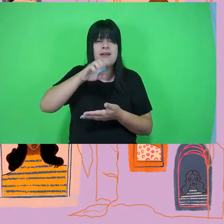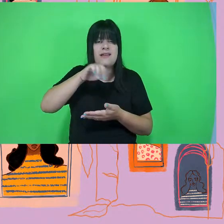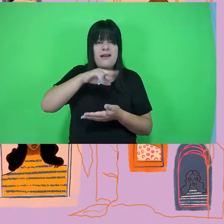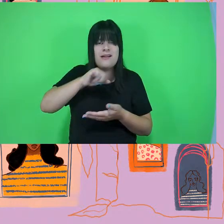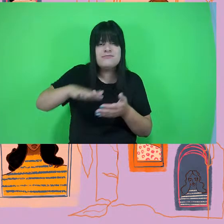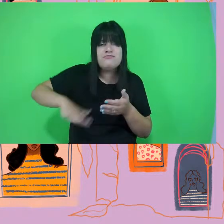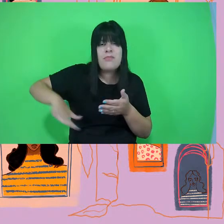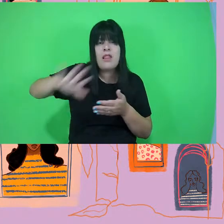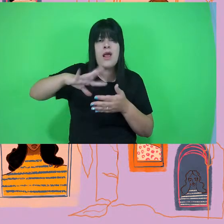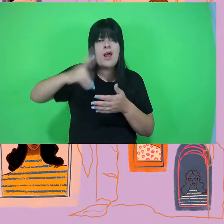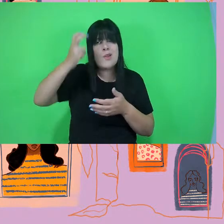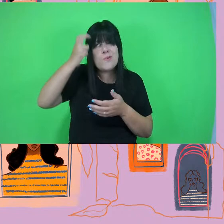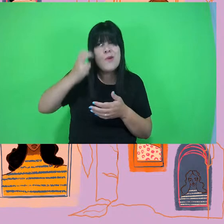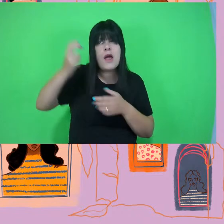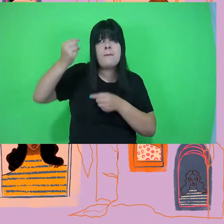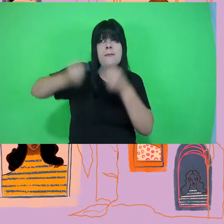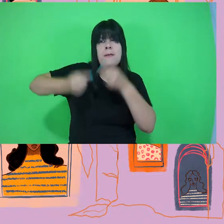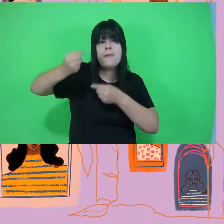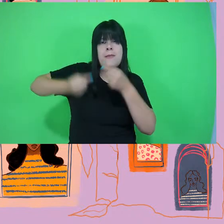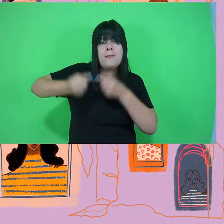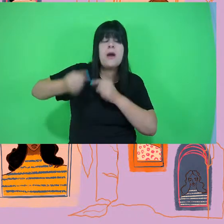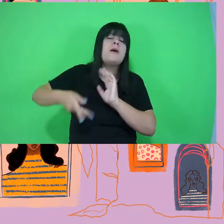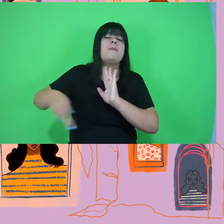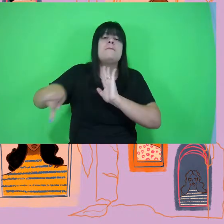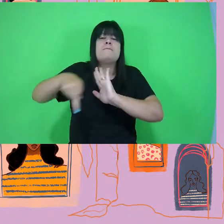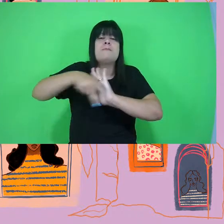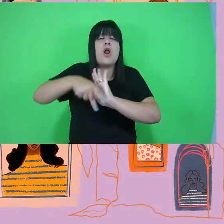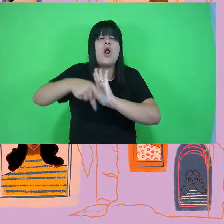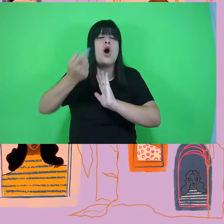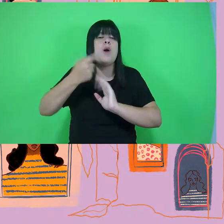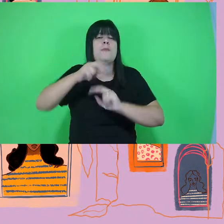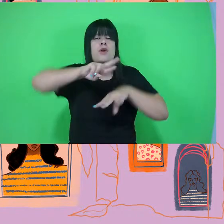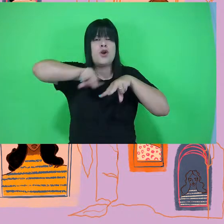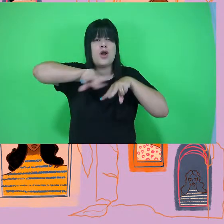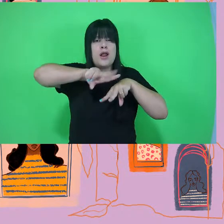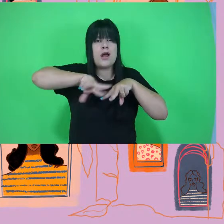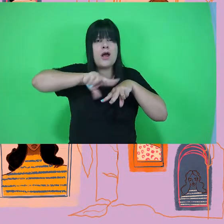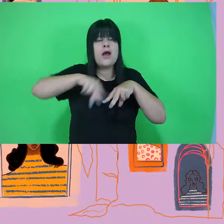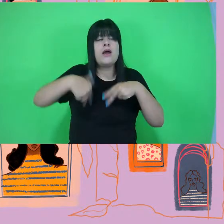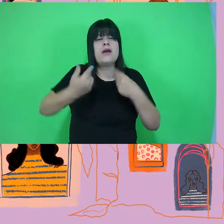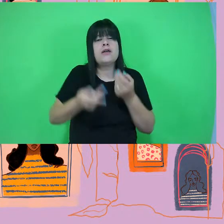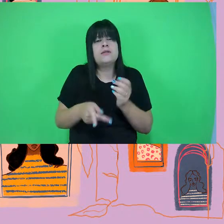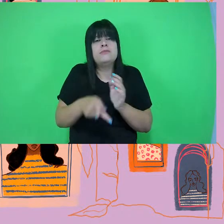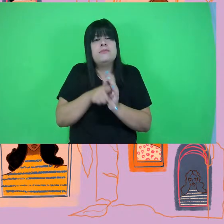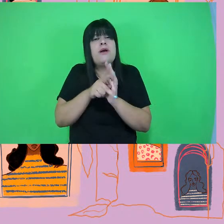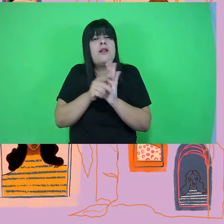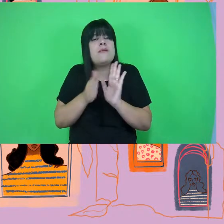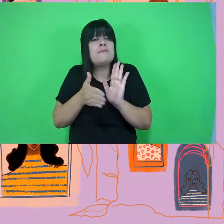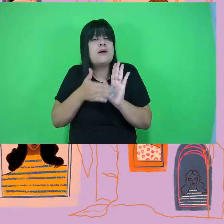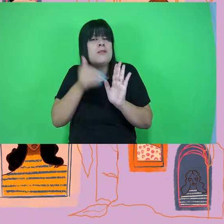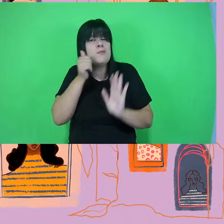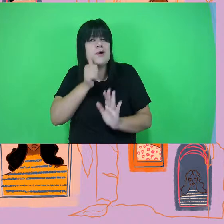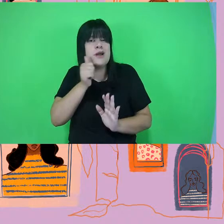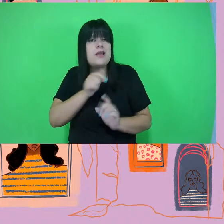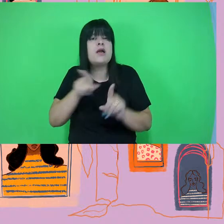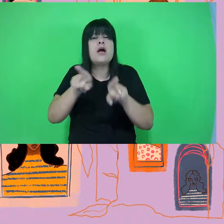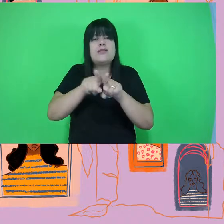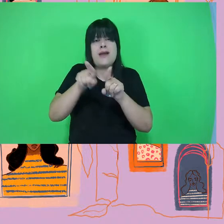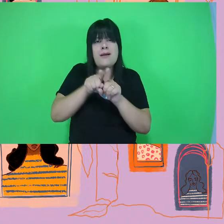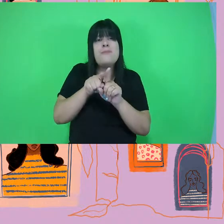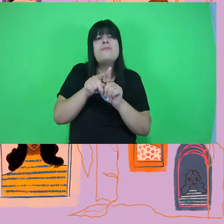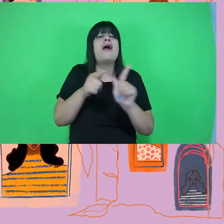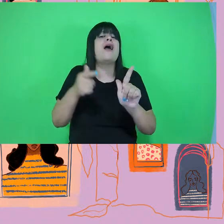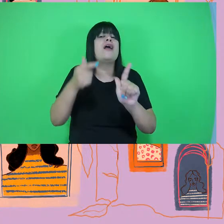e conhecimentos relativos às questões de gênero, envolvendo pautas relativas às mulheres e